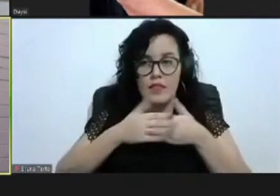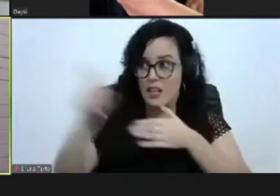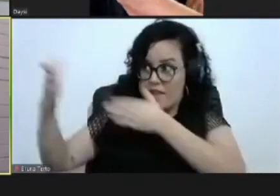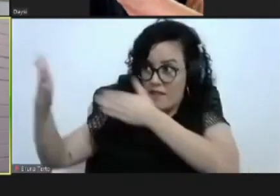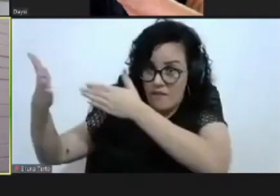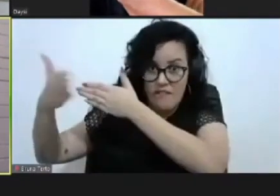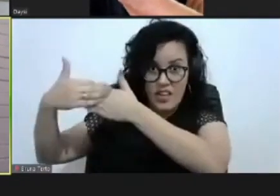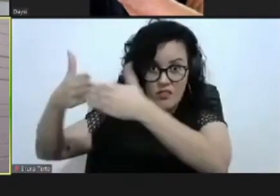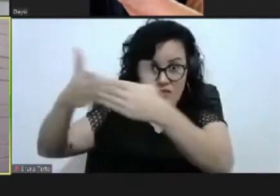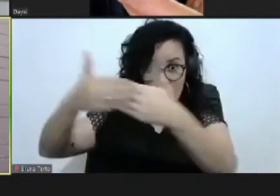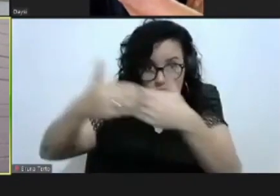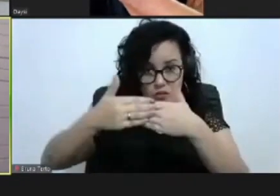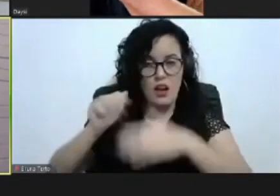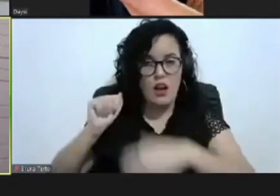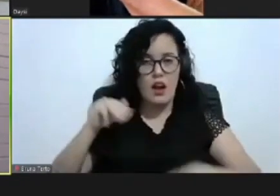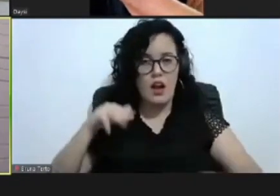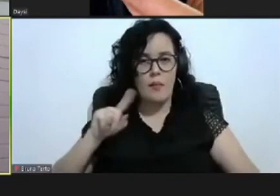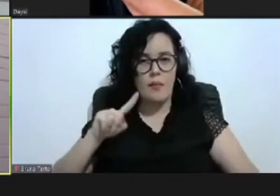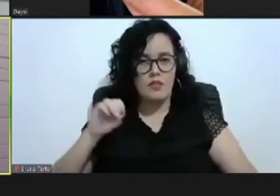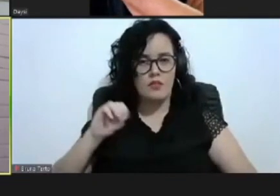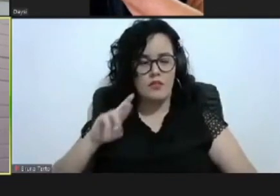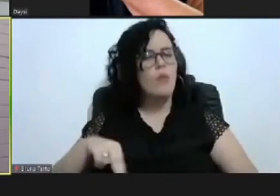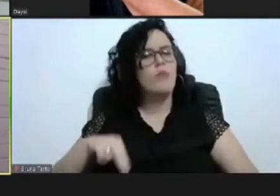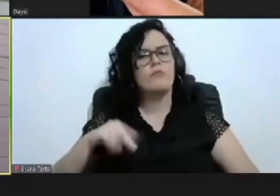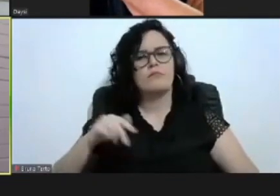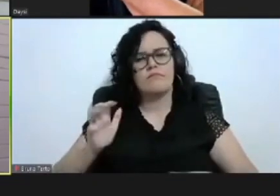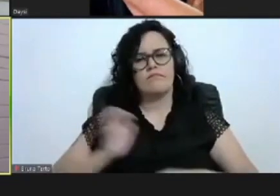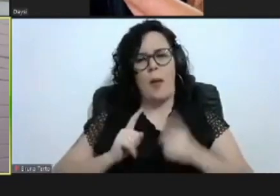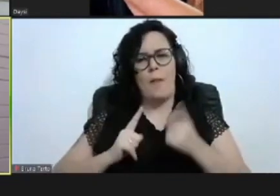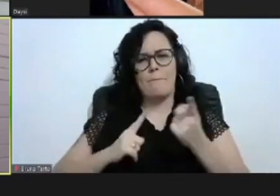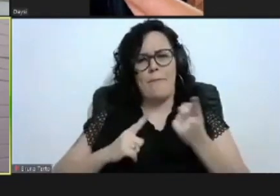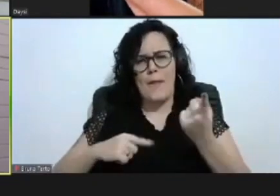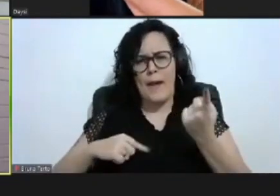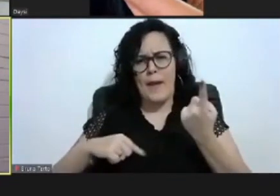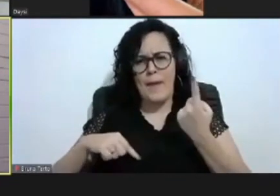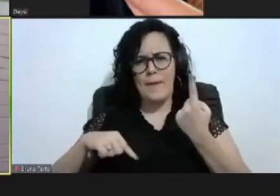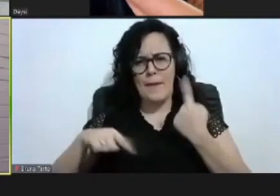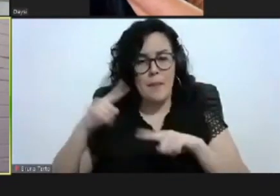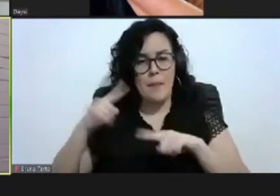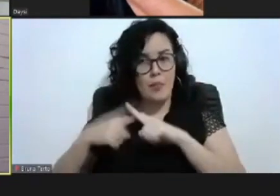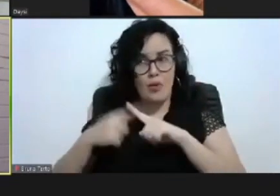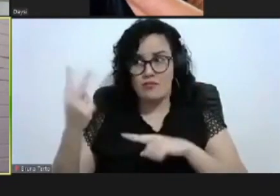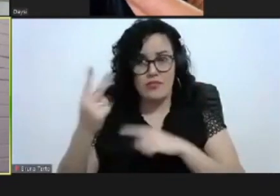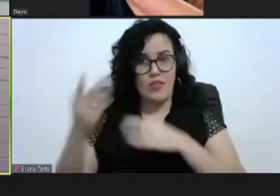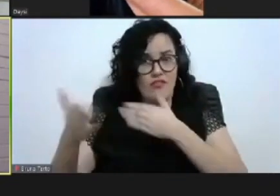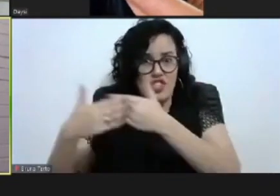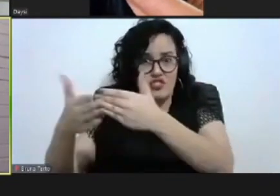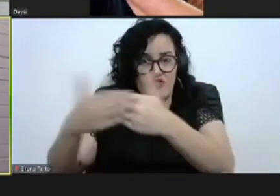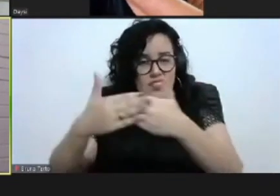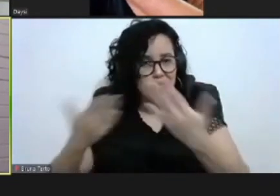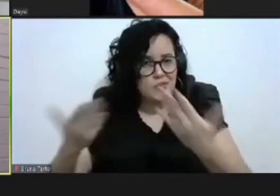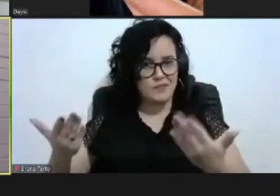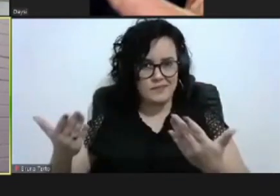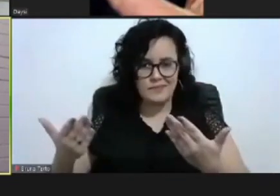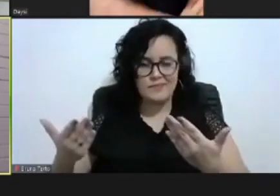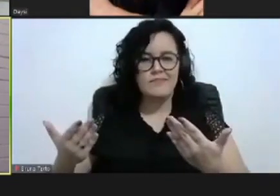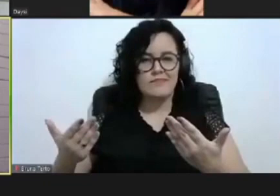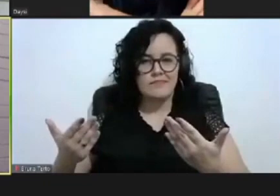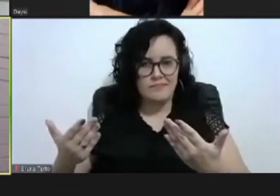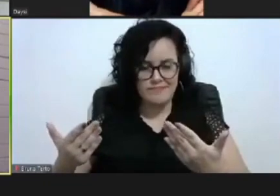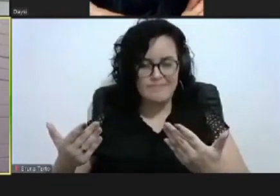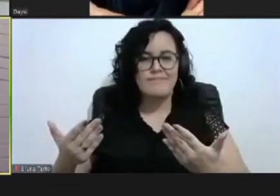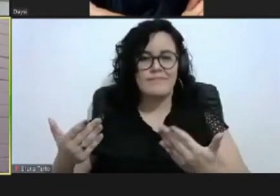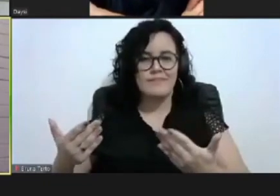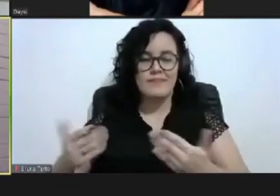o que aconteceu? Sem essas 2 grandes redes, que muitas editoras, representar para muitas editoras 50%, às vezes mais, às